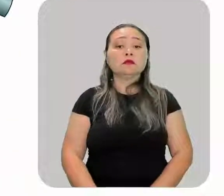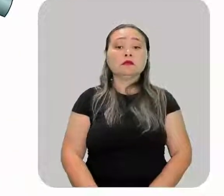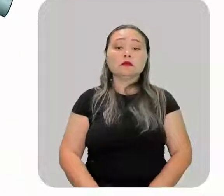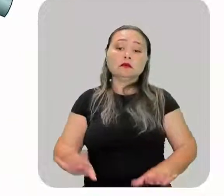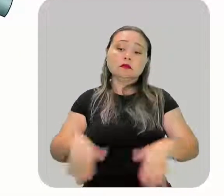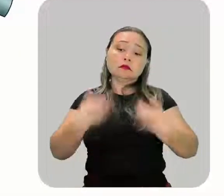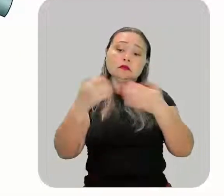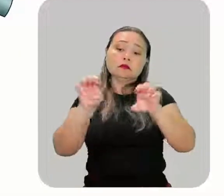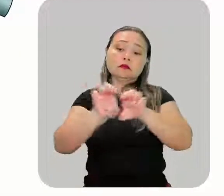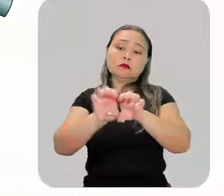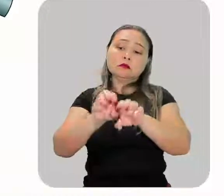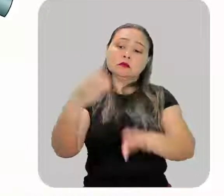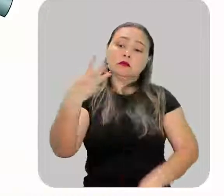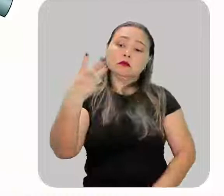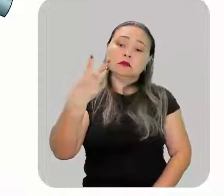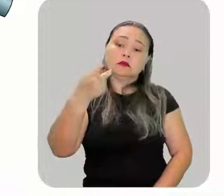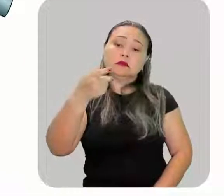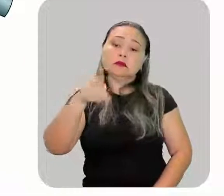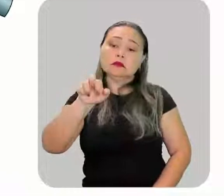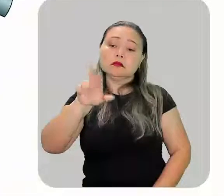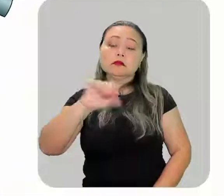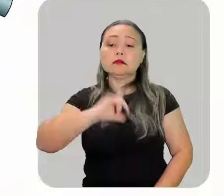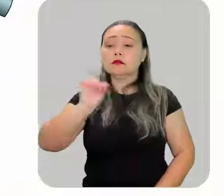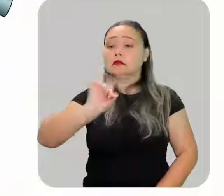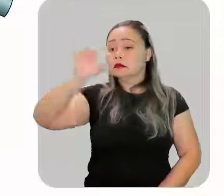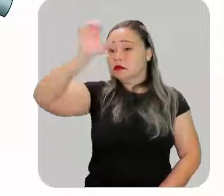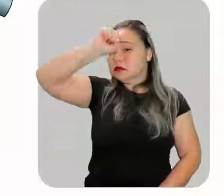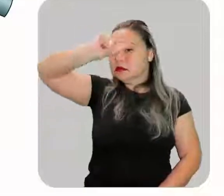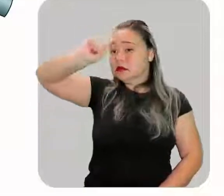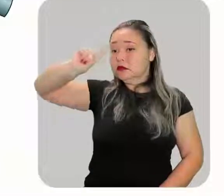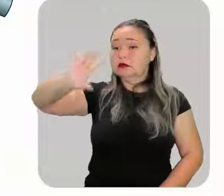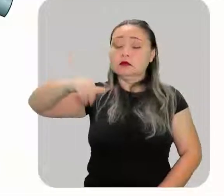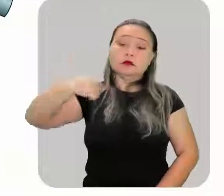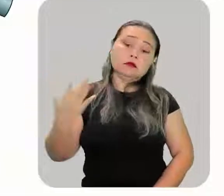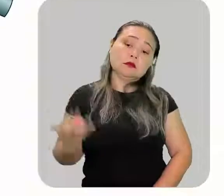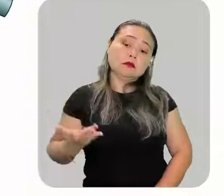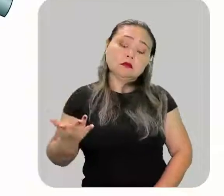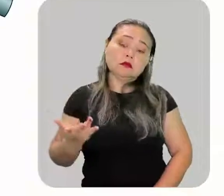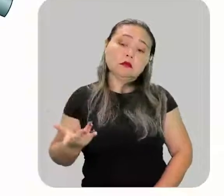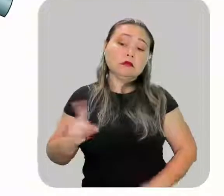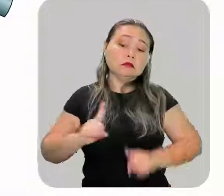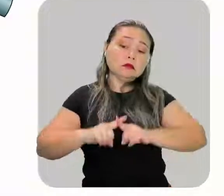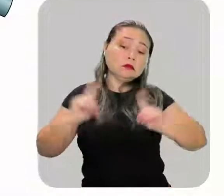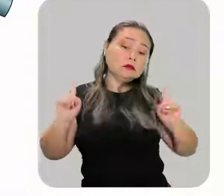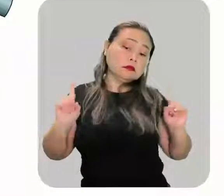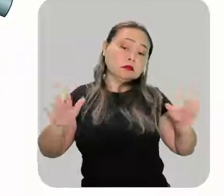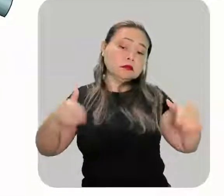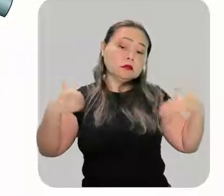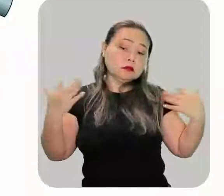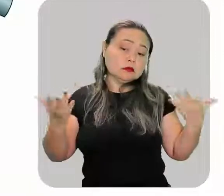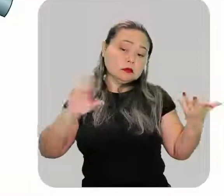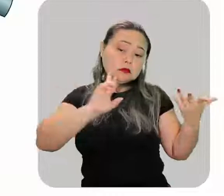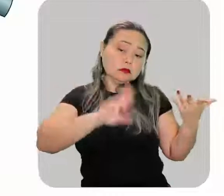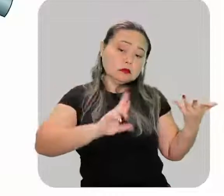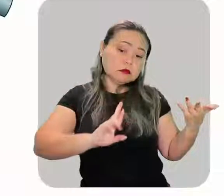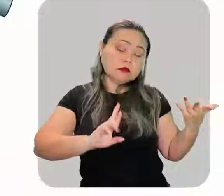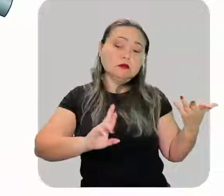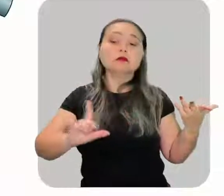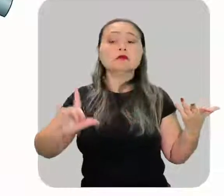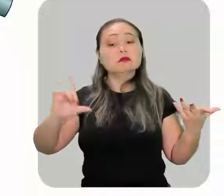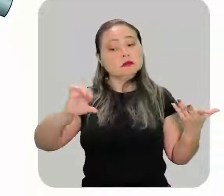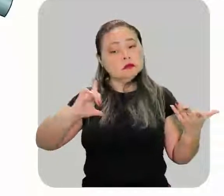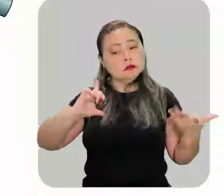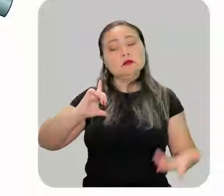Uma equação do terceiro grau. Ah, mas a gente não aprendeu a resolver a equação do terceiro grau. Mas já foi dado uma das respostas. Já tem